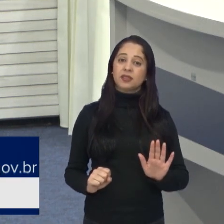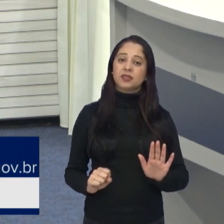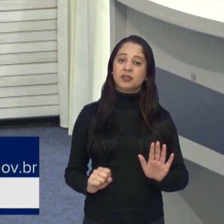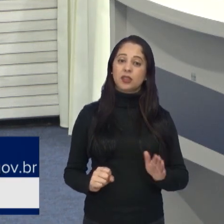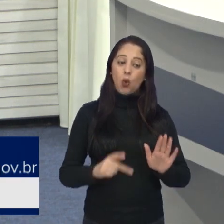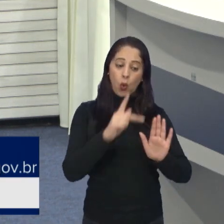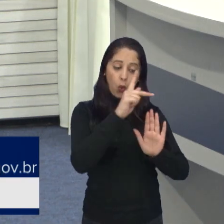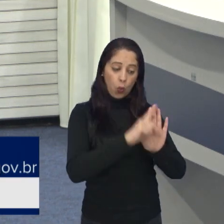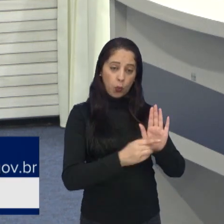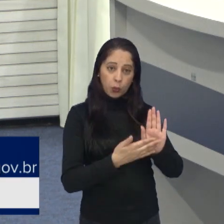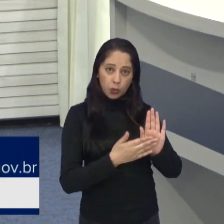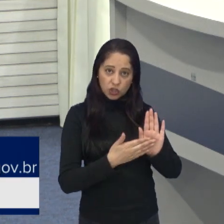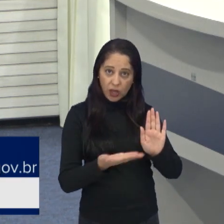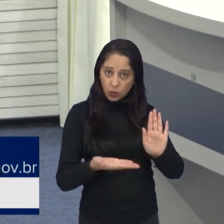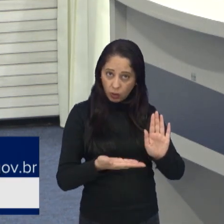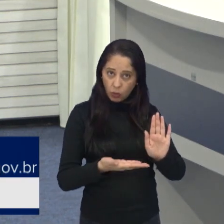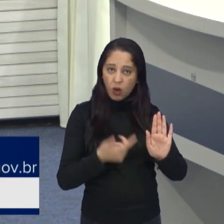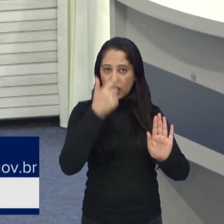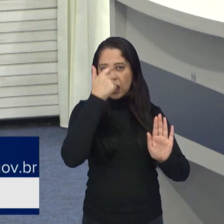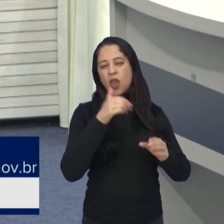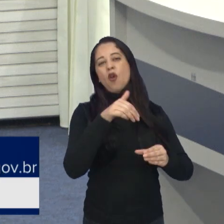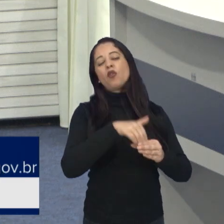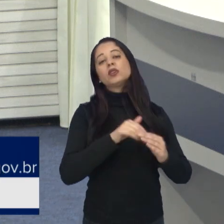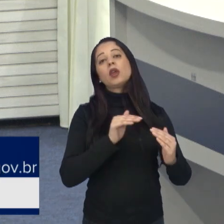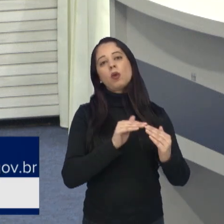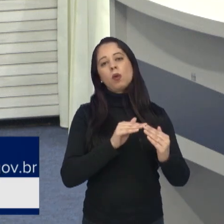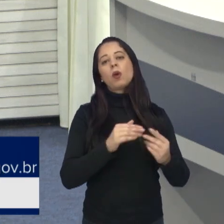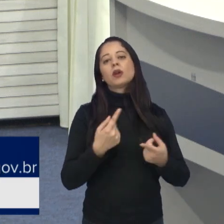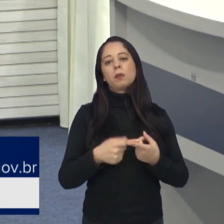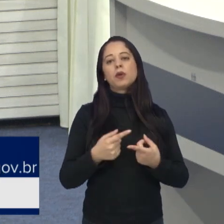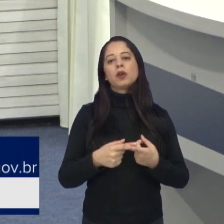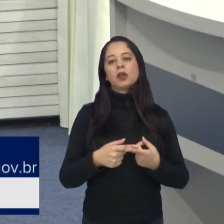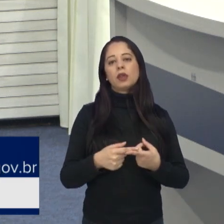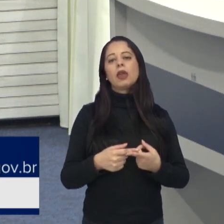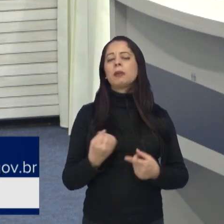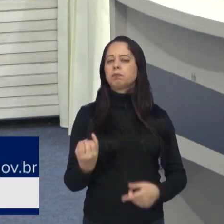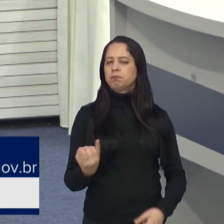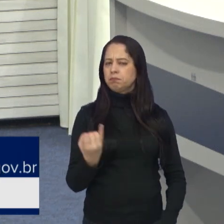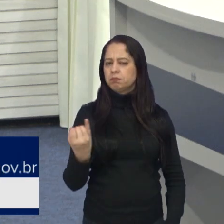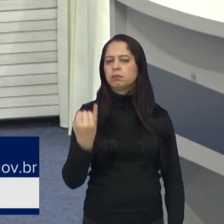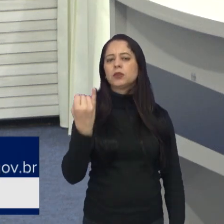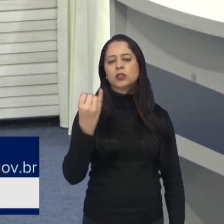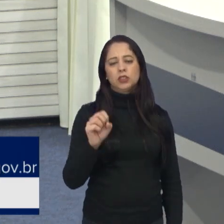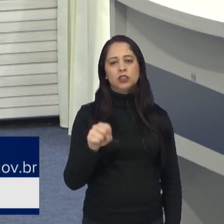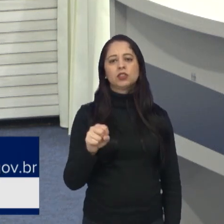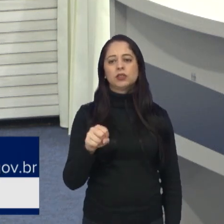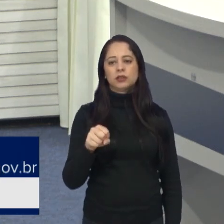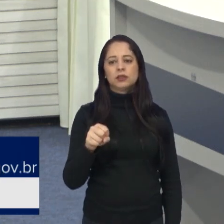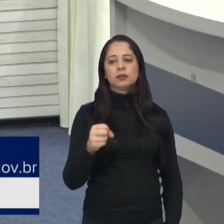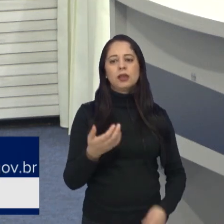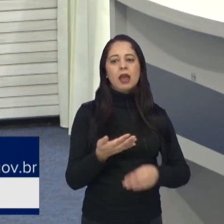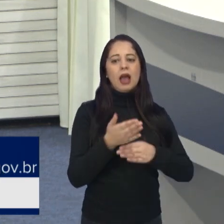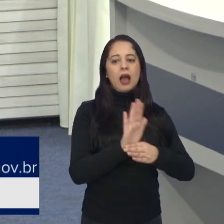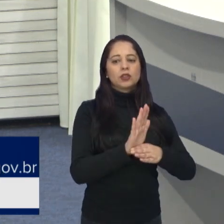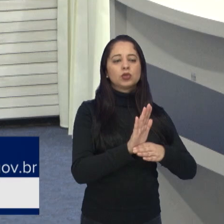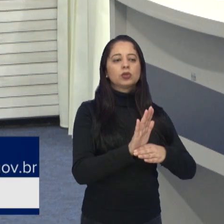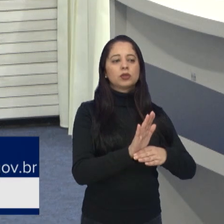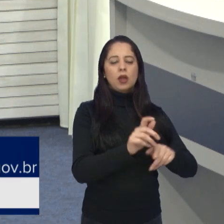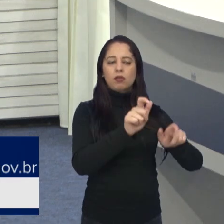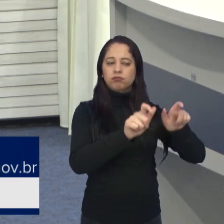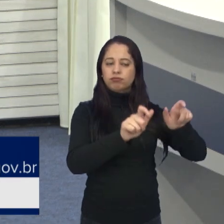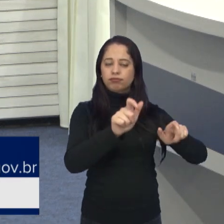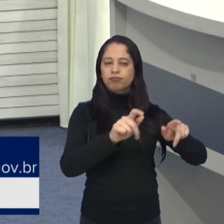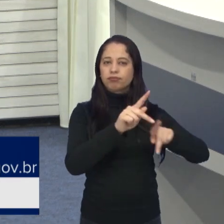nós acabamos de votar, eu votei a favor, porque acho muito importante para uma parte da população,